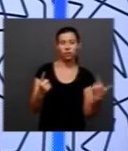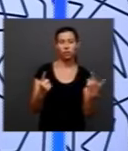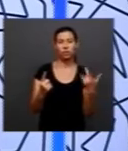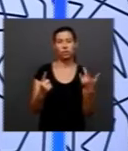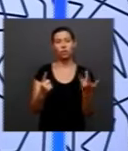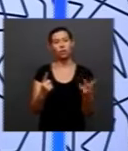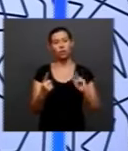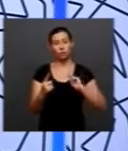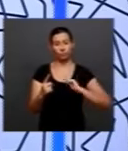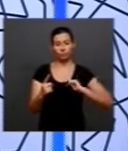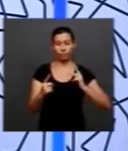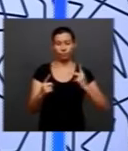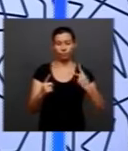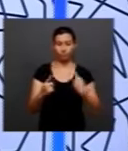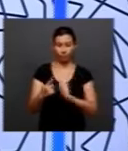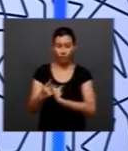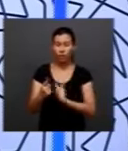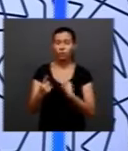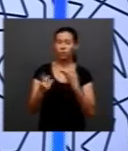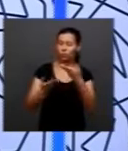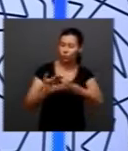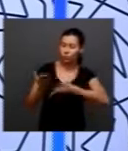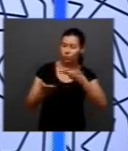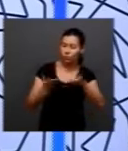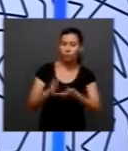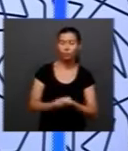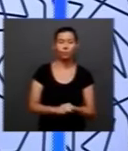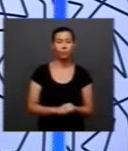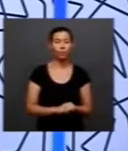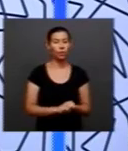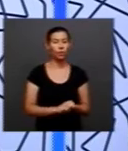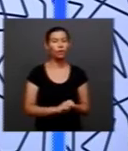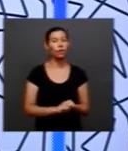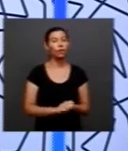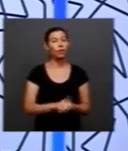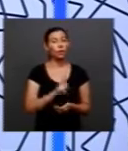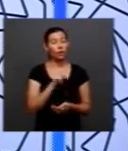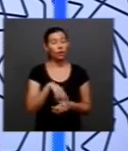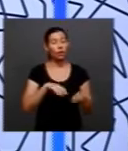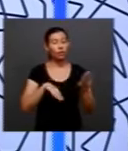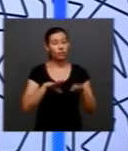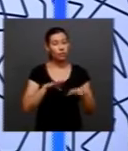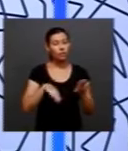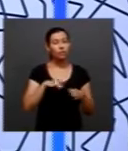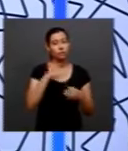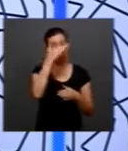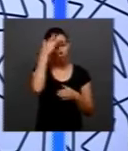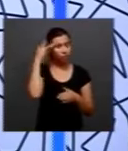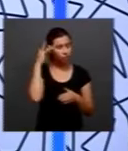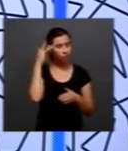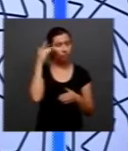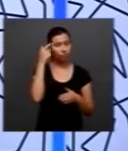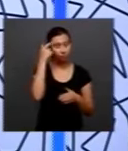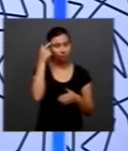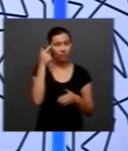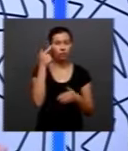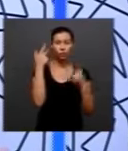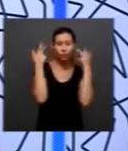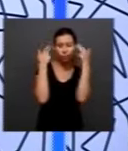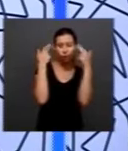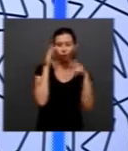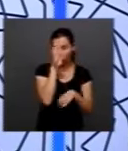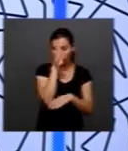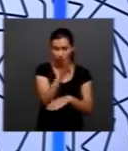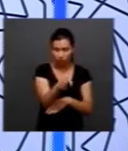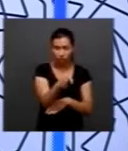E o normal, muitas vezes, é o padrão heterossexual que vários estudiosos já têm nos mostrado, né? Então, é interessante a gente pensar que